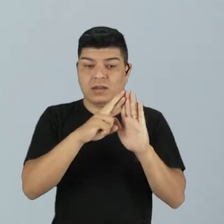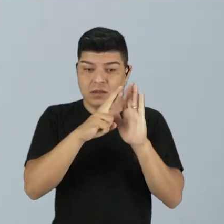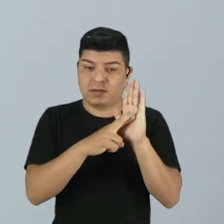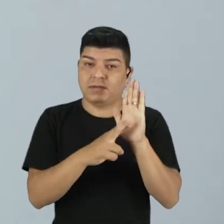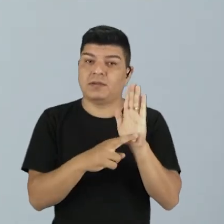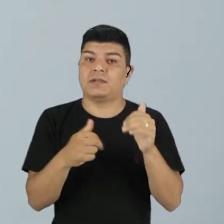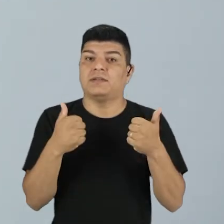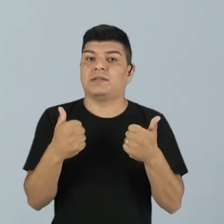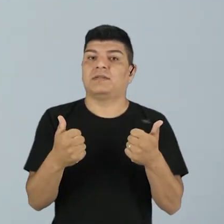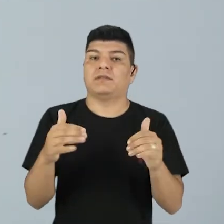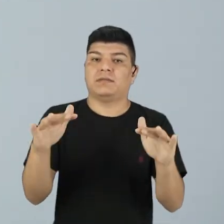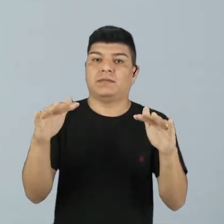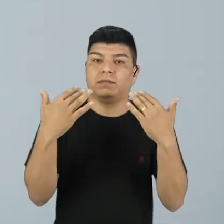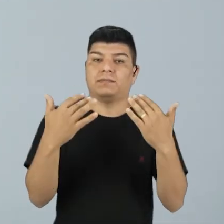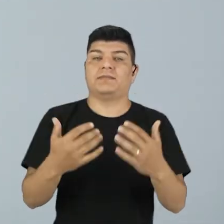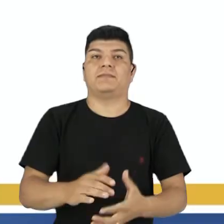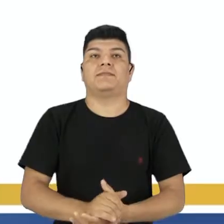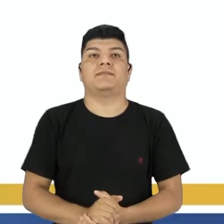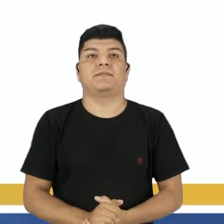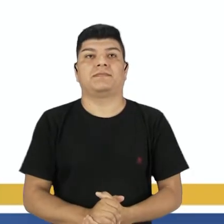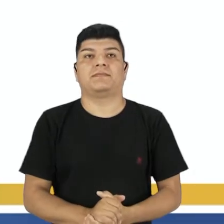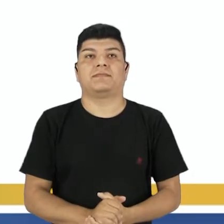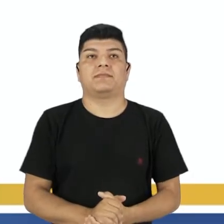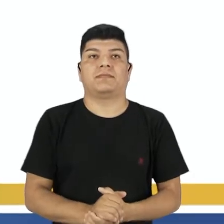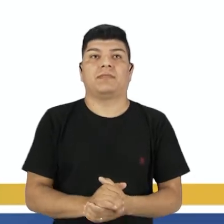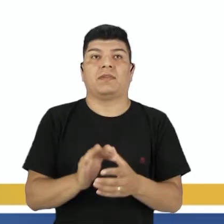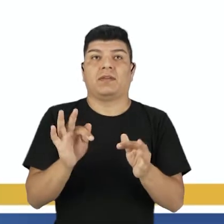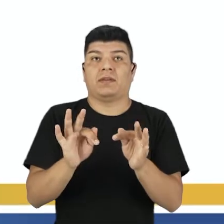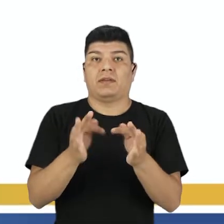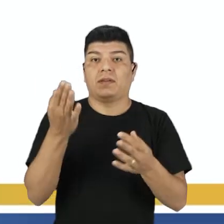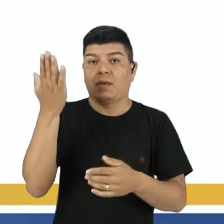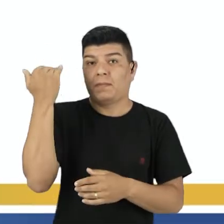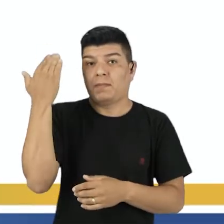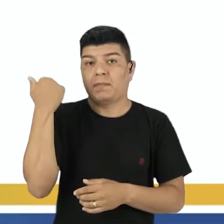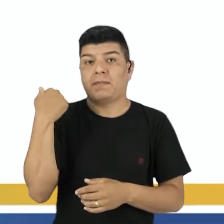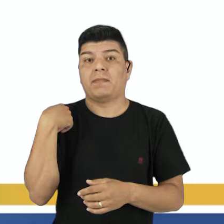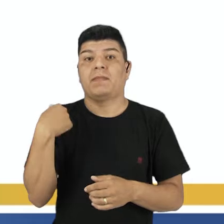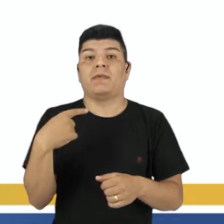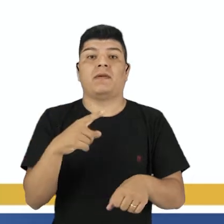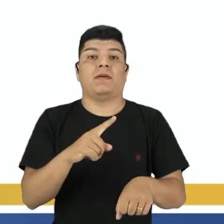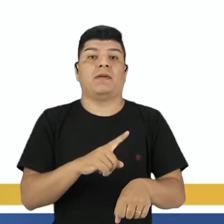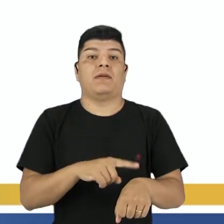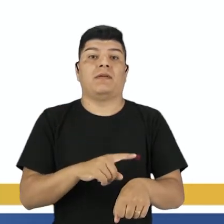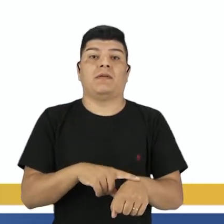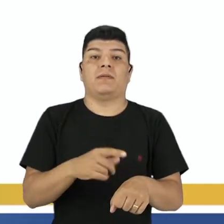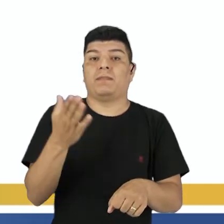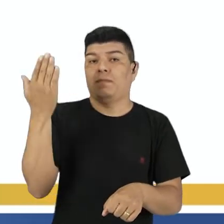Simple Past. Acompanha comigo aí. Então, o Simple Past é aquele tempo verbal,